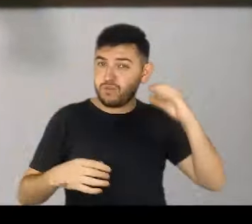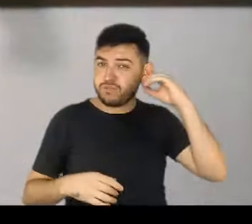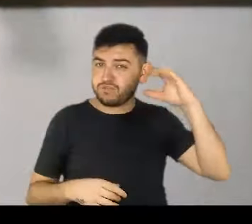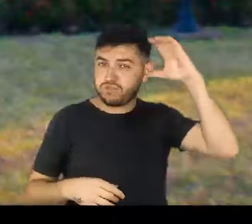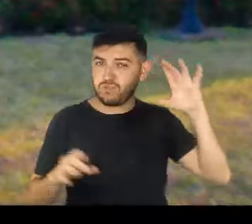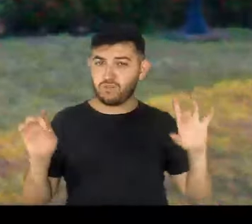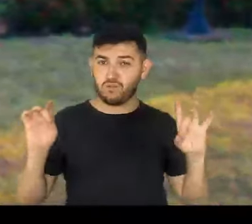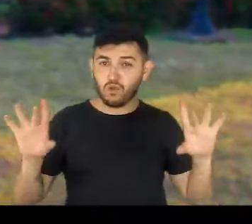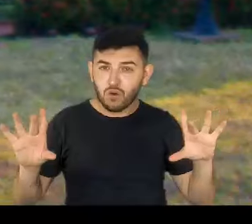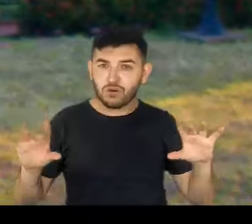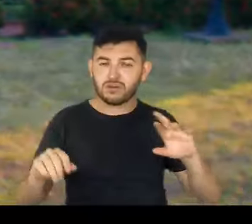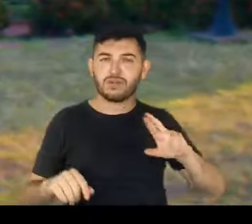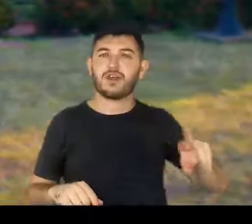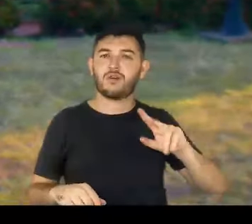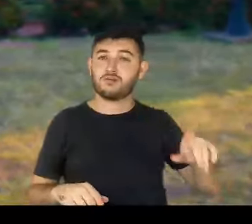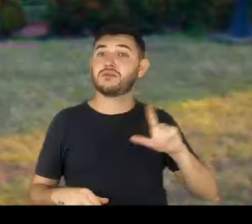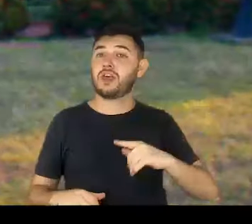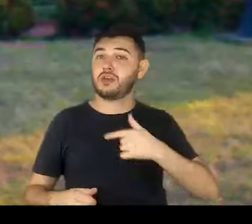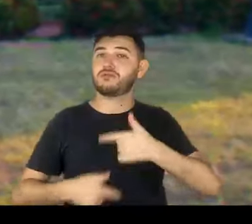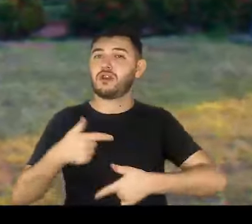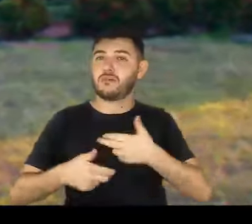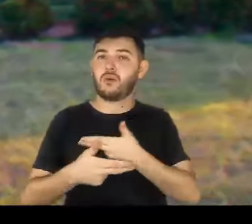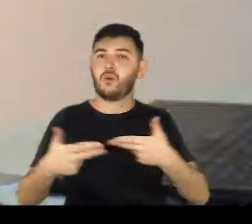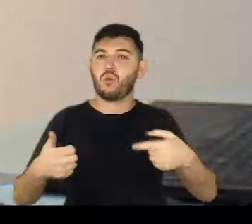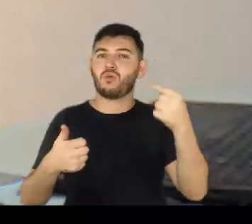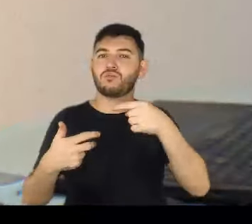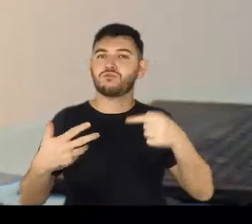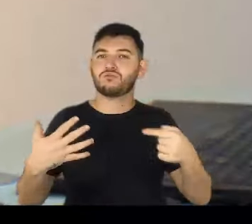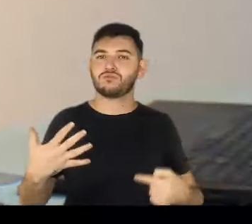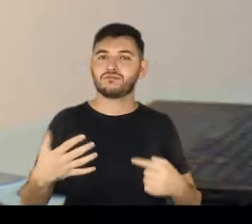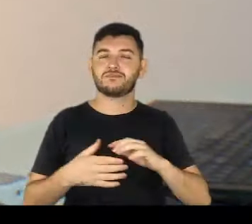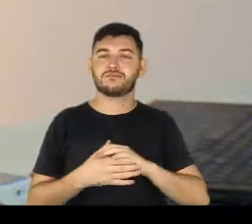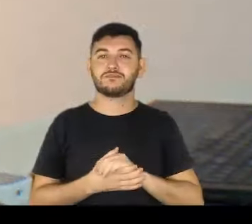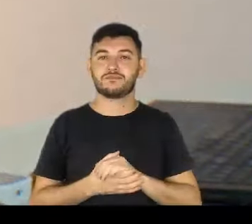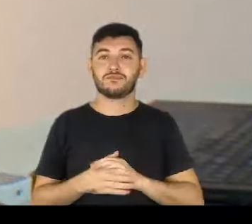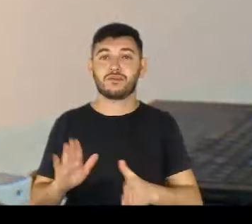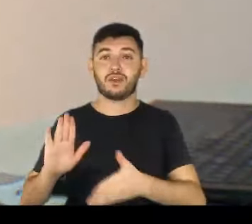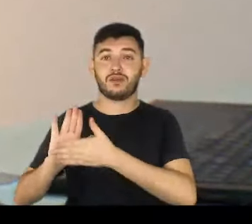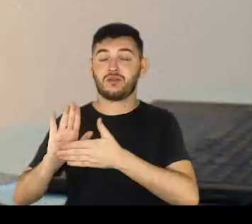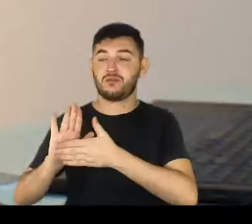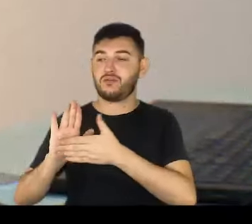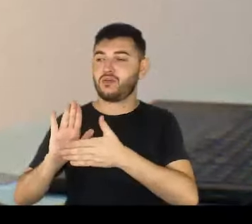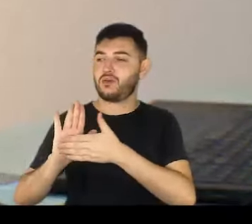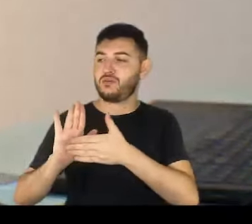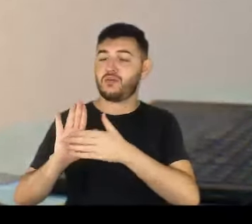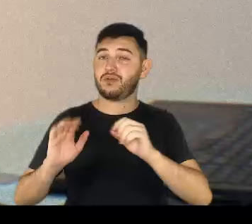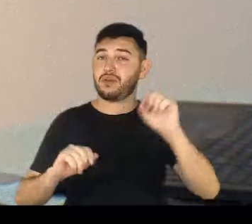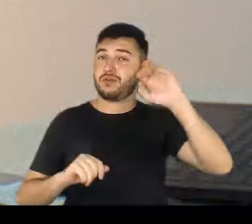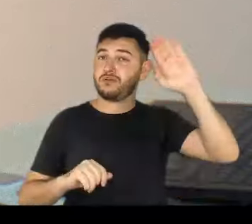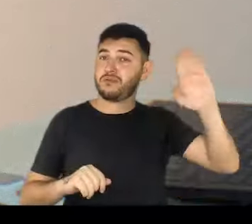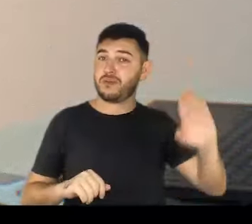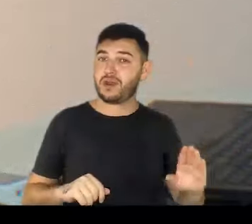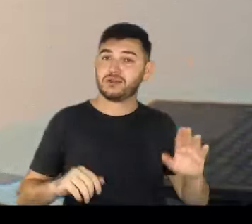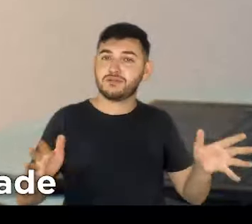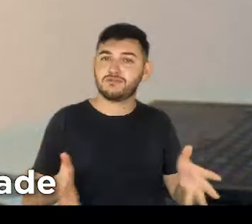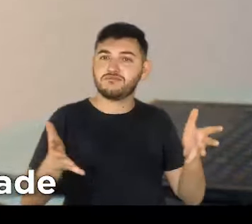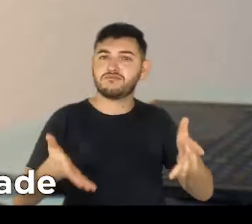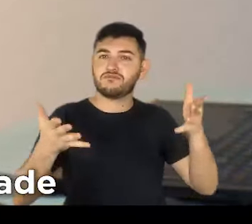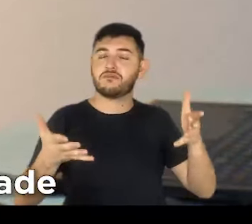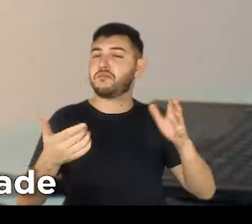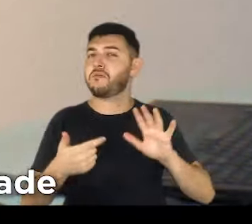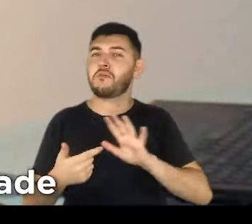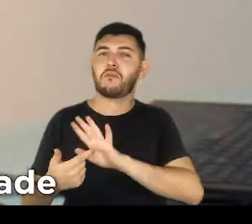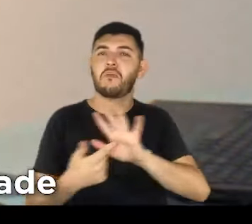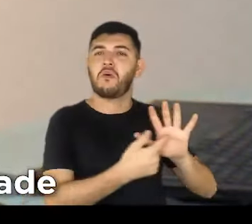destino repleto de atividades. Esse projeto ele busca elencar no território brasileiro áreas que